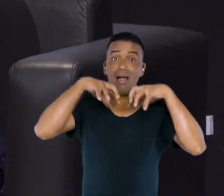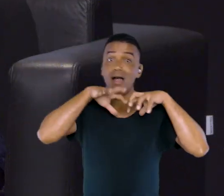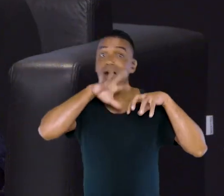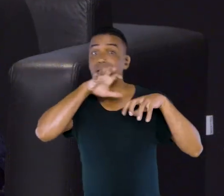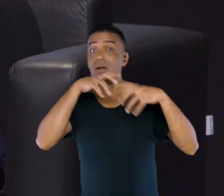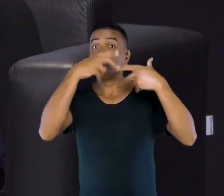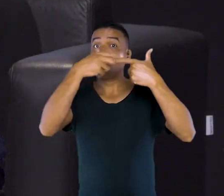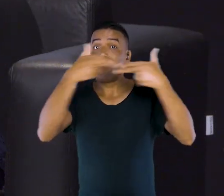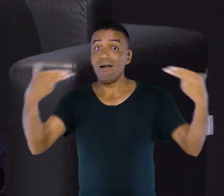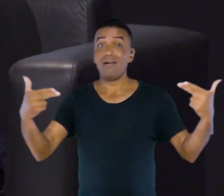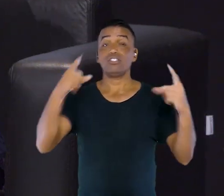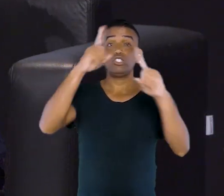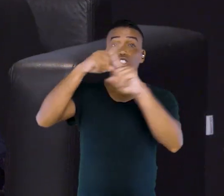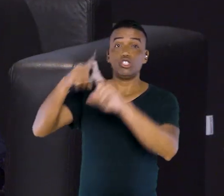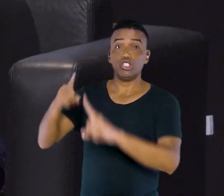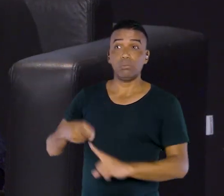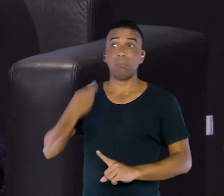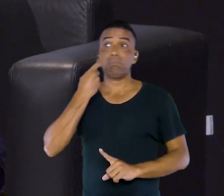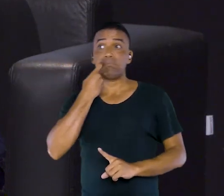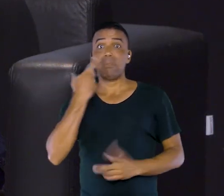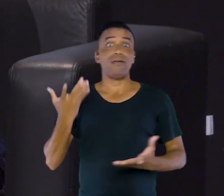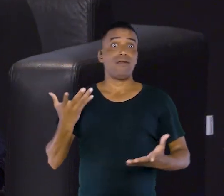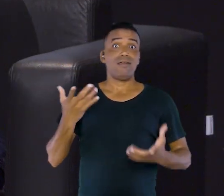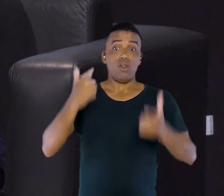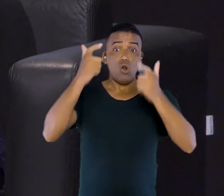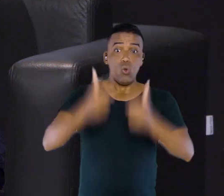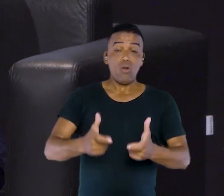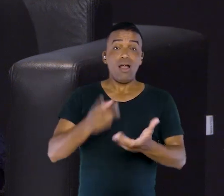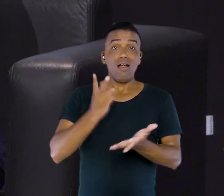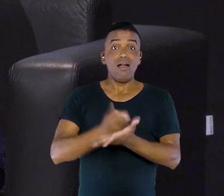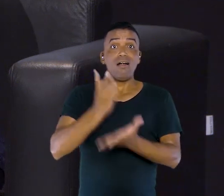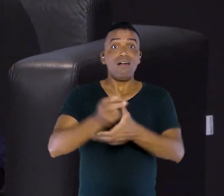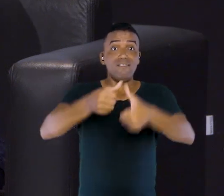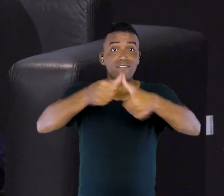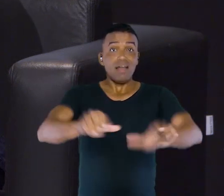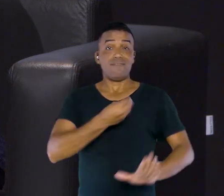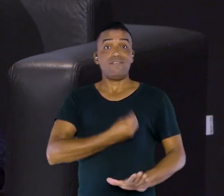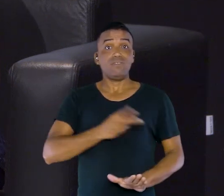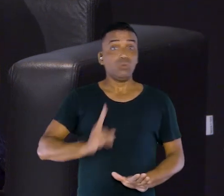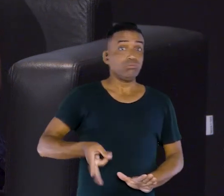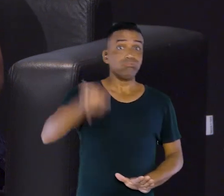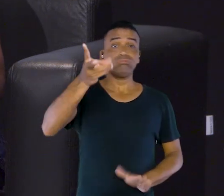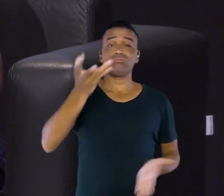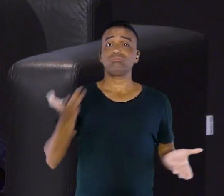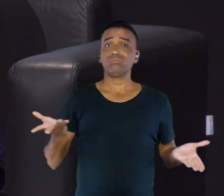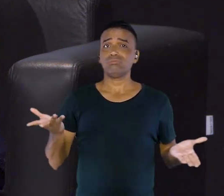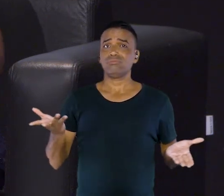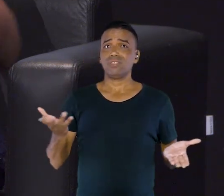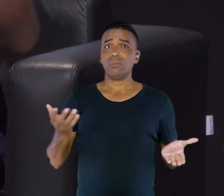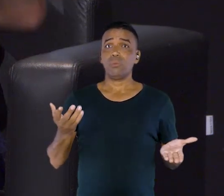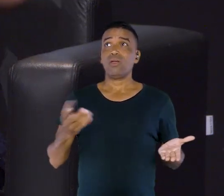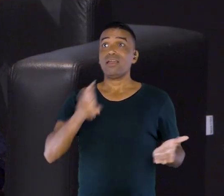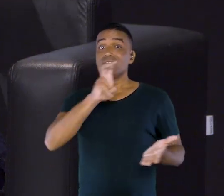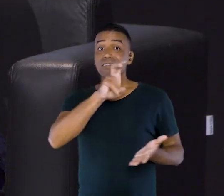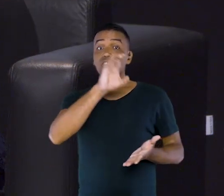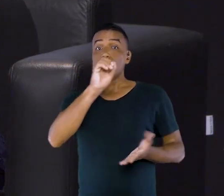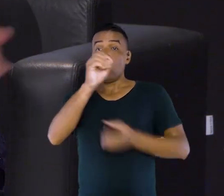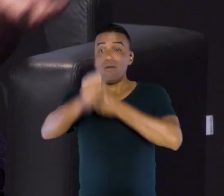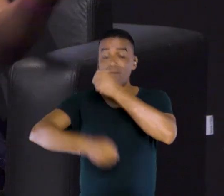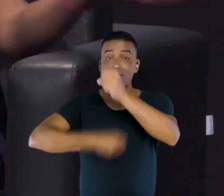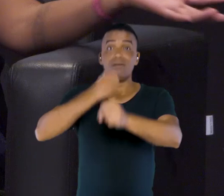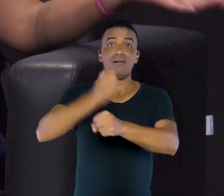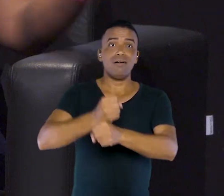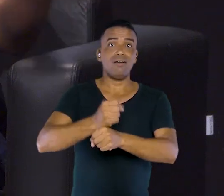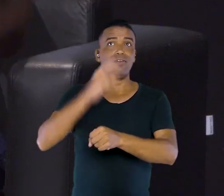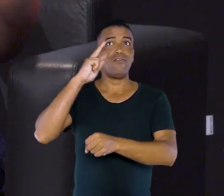animais consigam que estejam lá naquele território que é deles. Para que daqui a uns 50